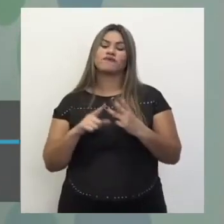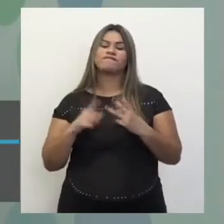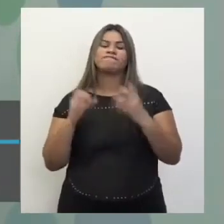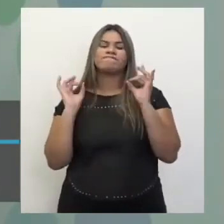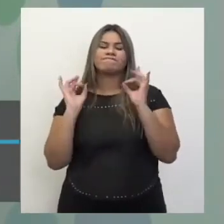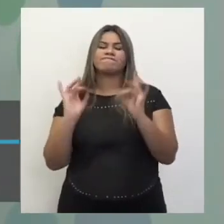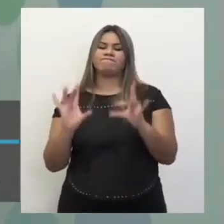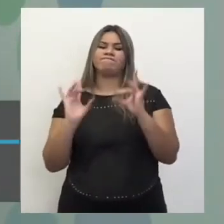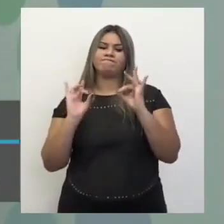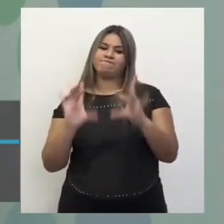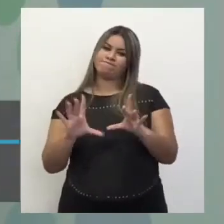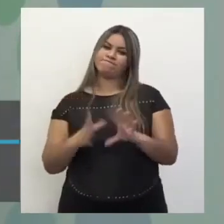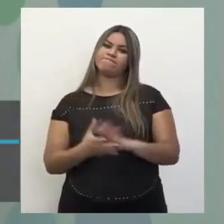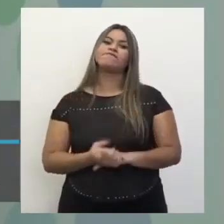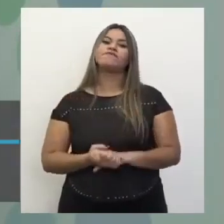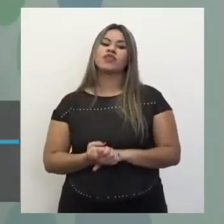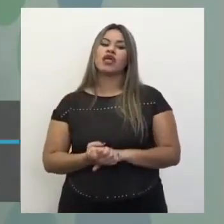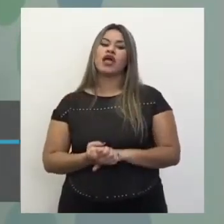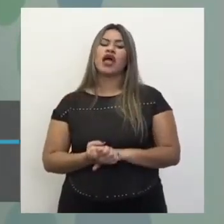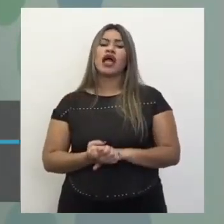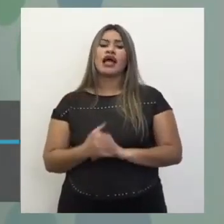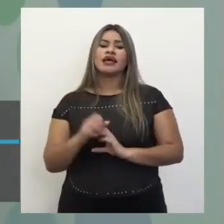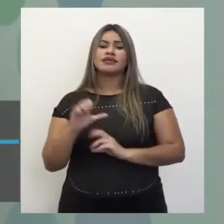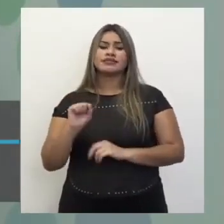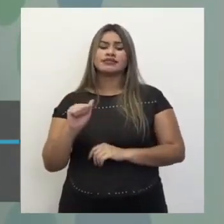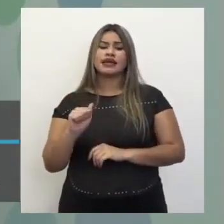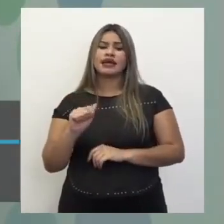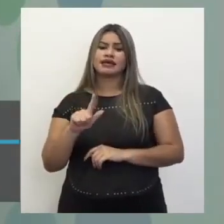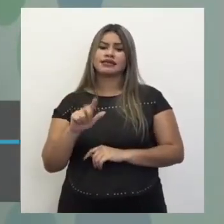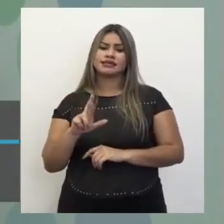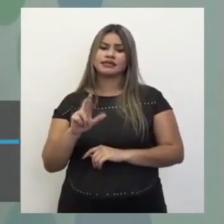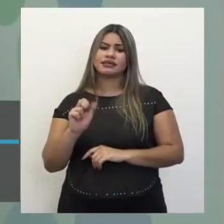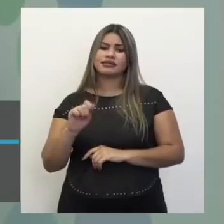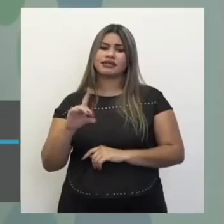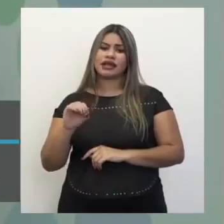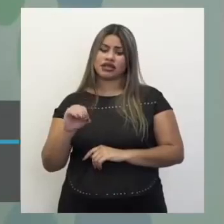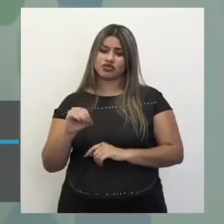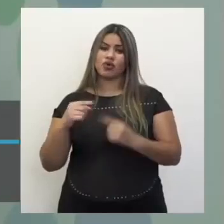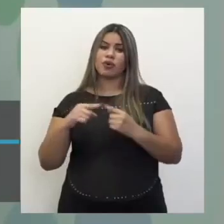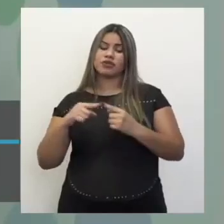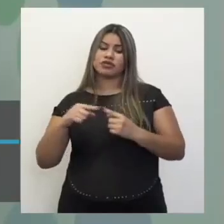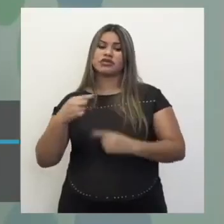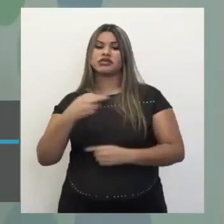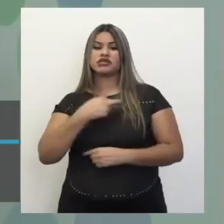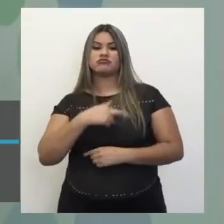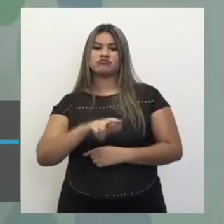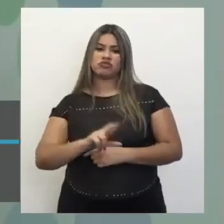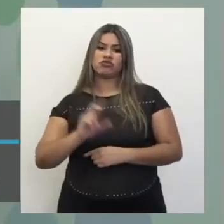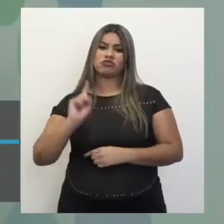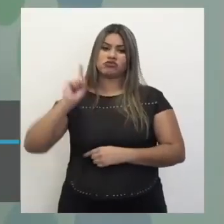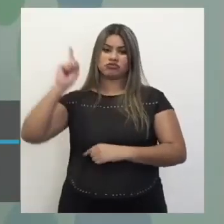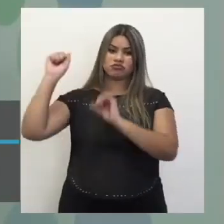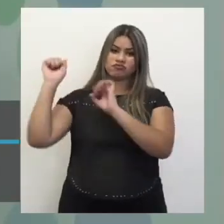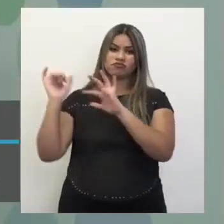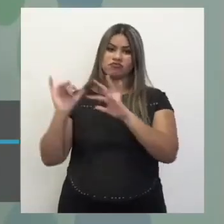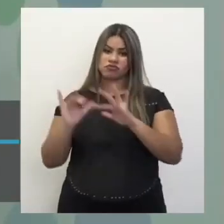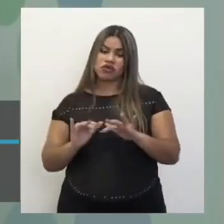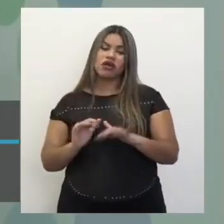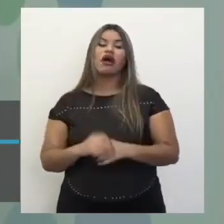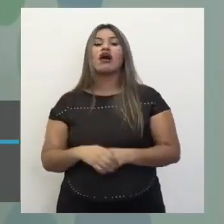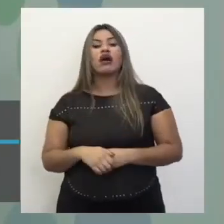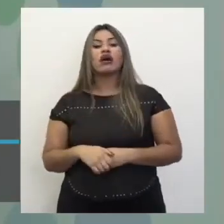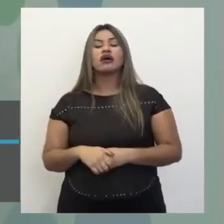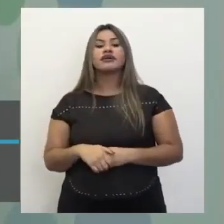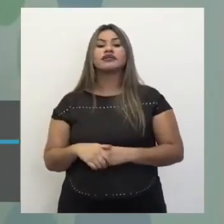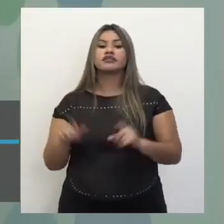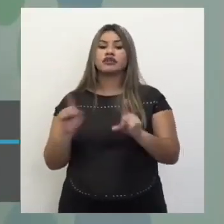sagrado. E aqui a gente pode enxergar o sagrado, galera, de 2 pontos de vista. No sentido religioso, né, que é o sentido comum, mas também no